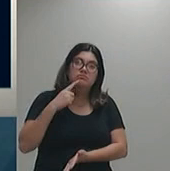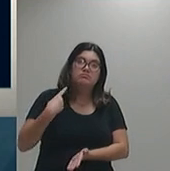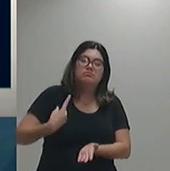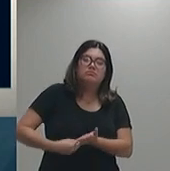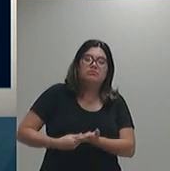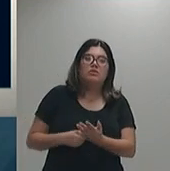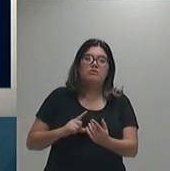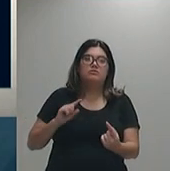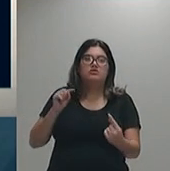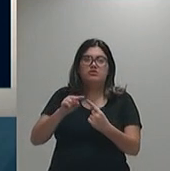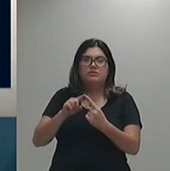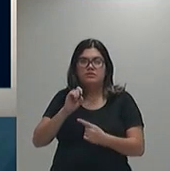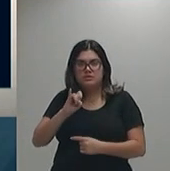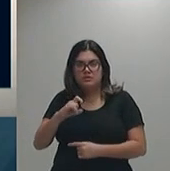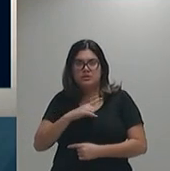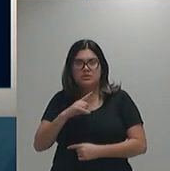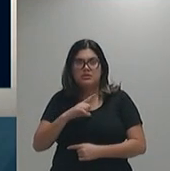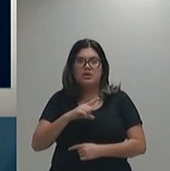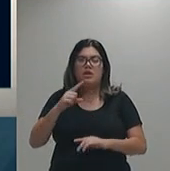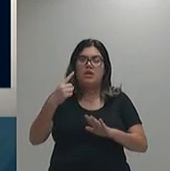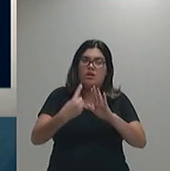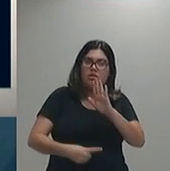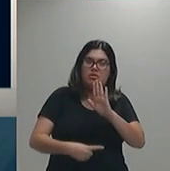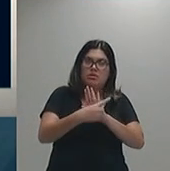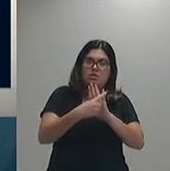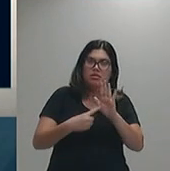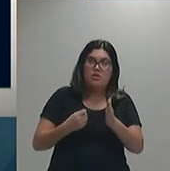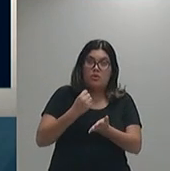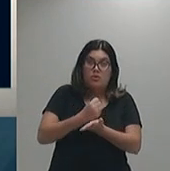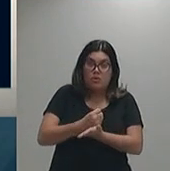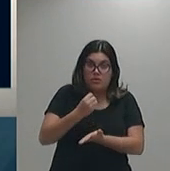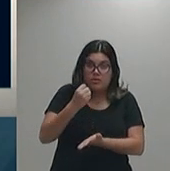quando a a rescisão unilateral e